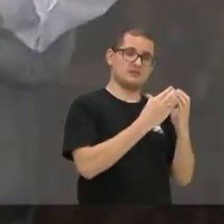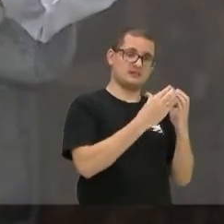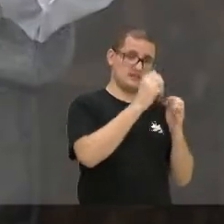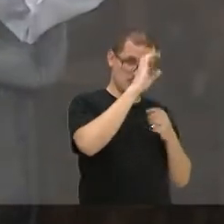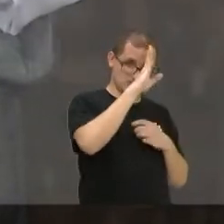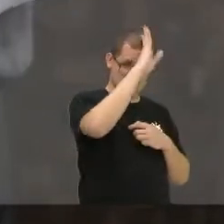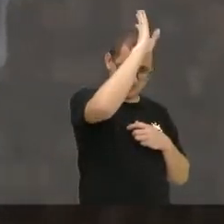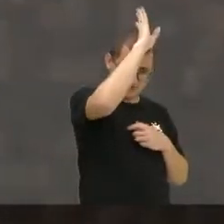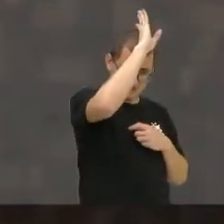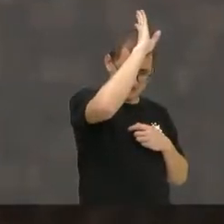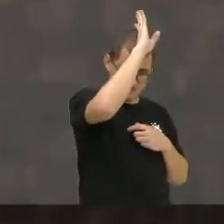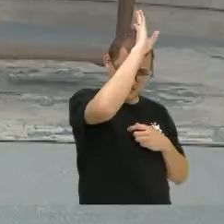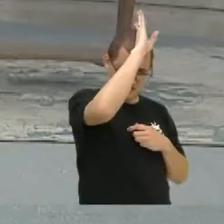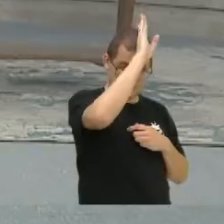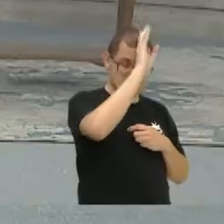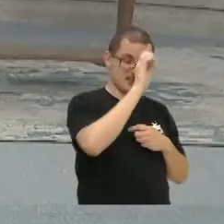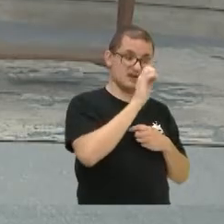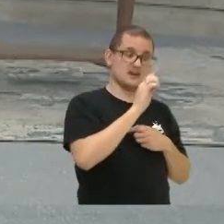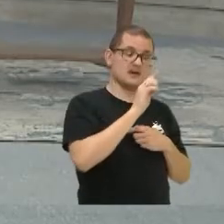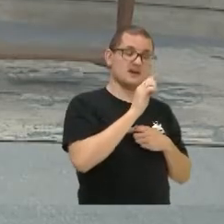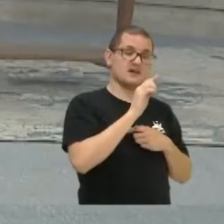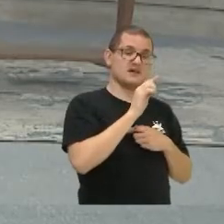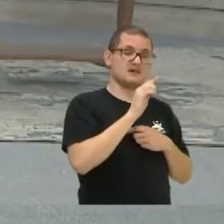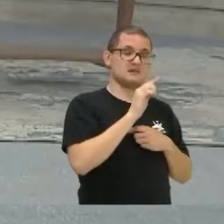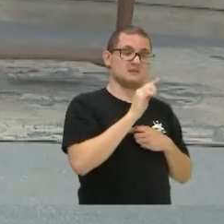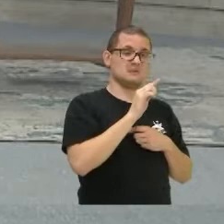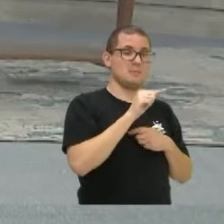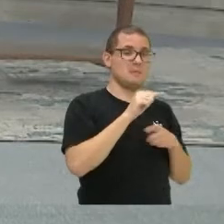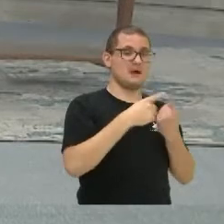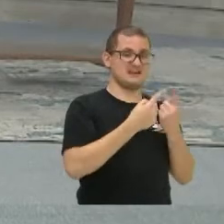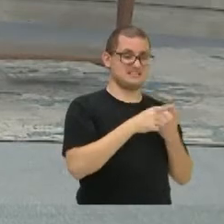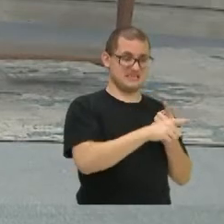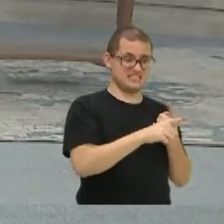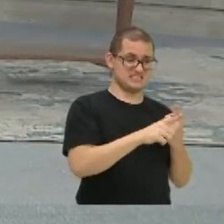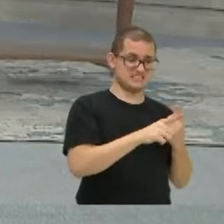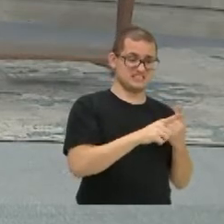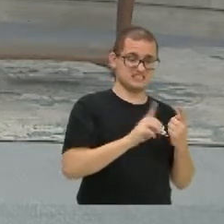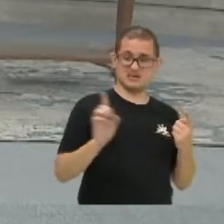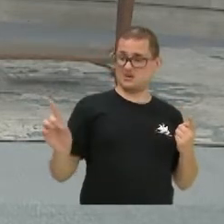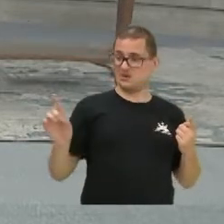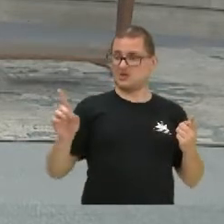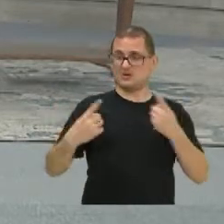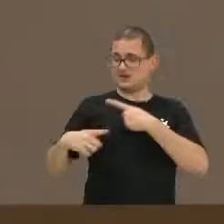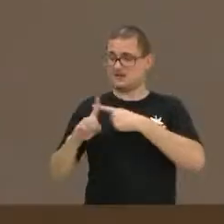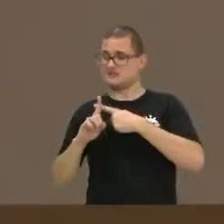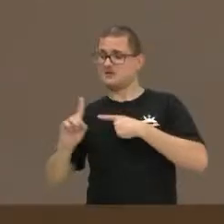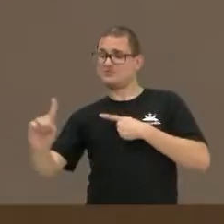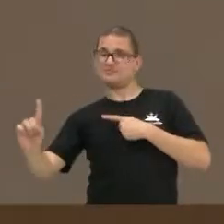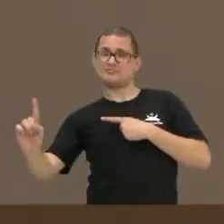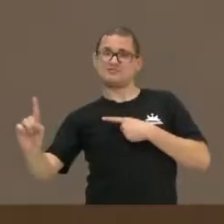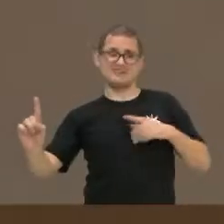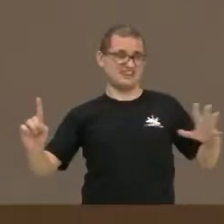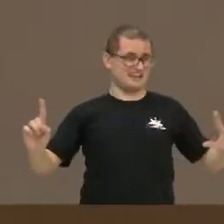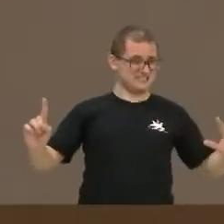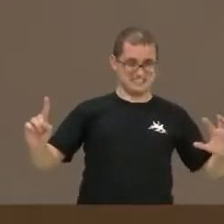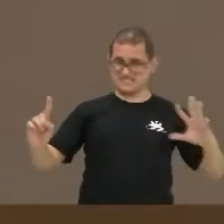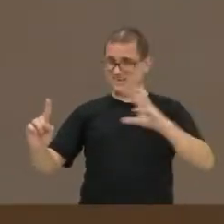fazem antes ou depois 1260 dias daqui